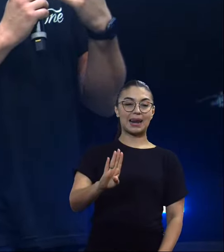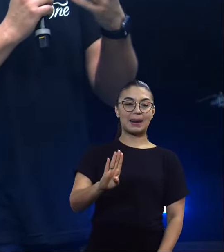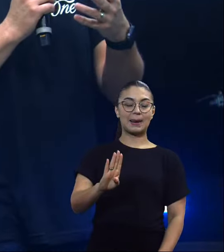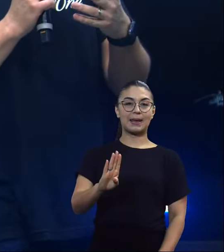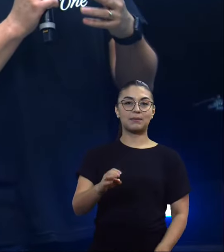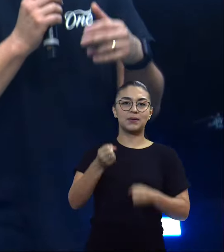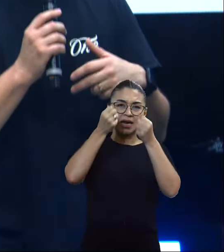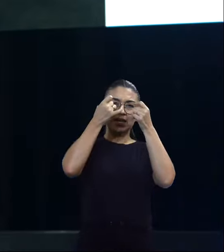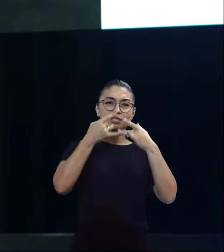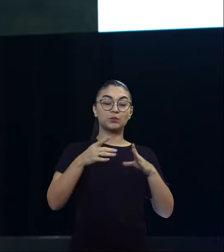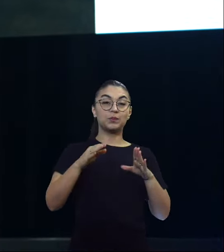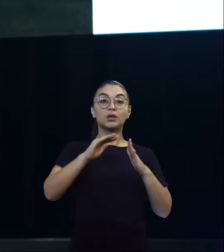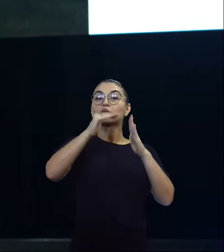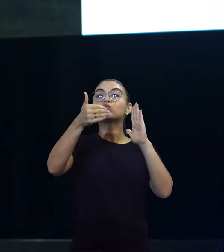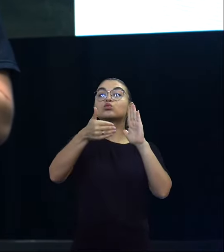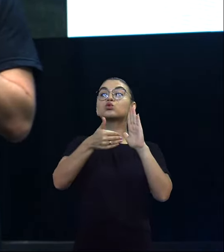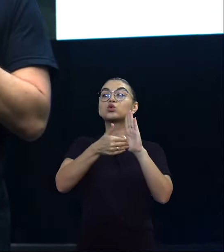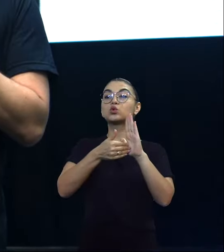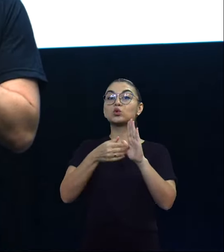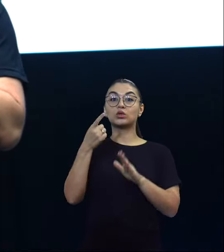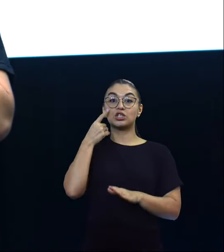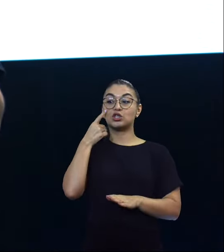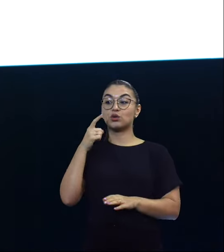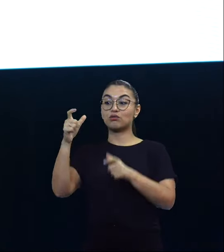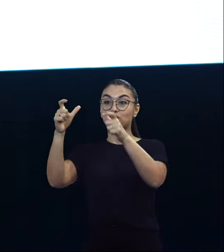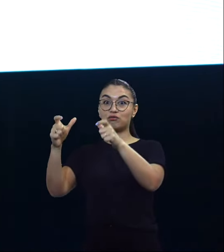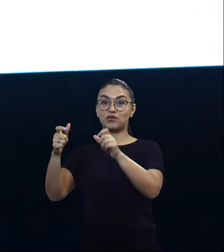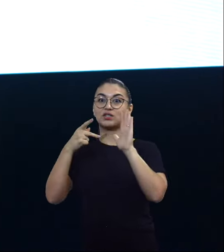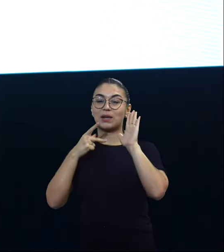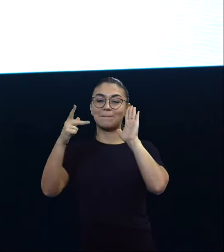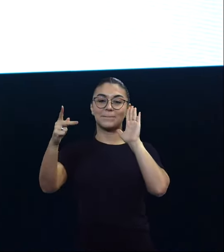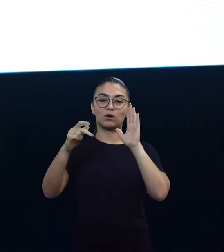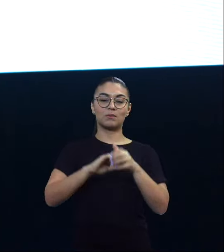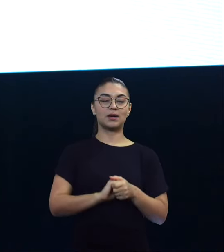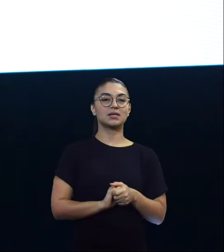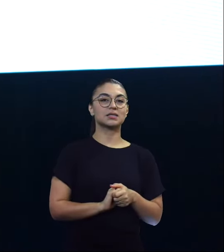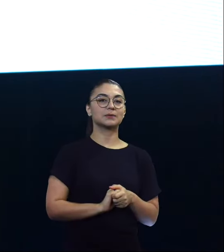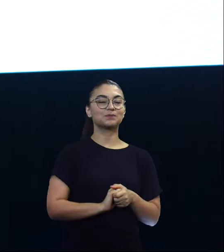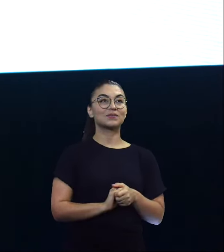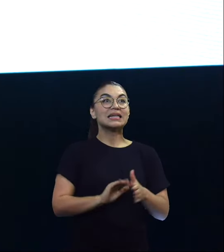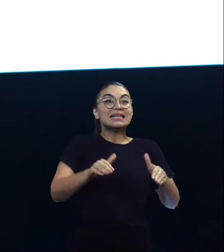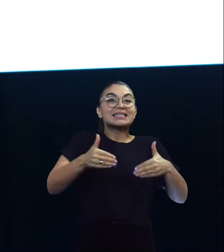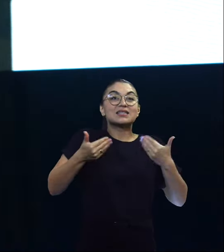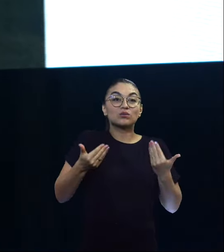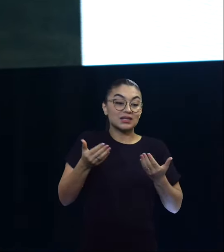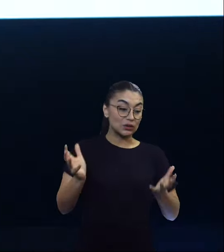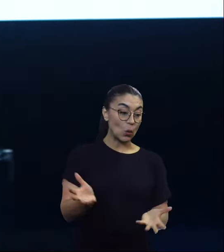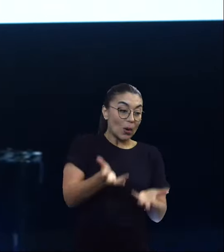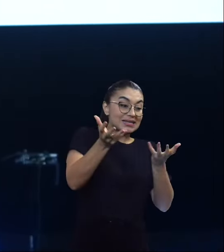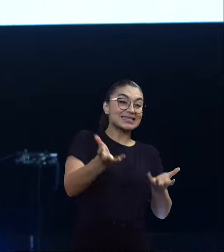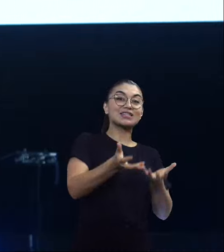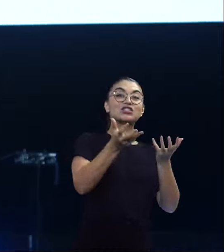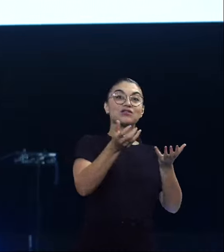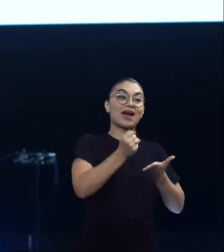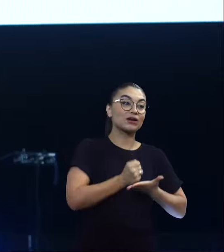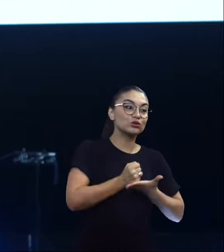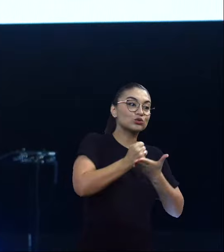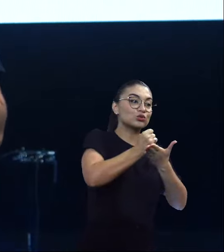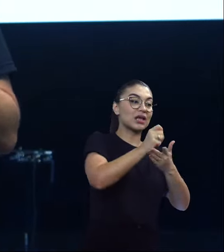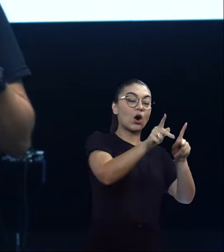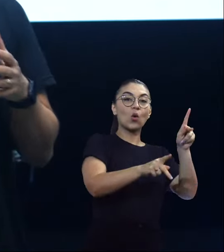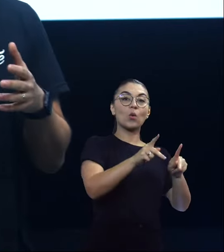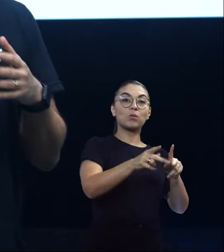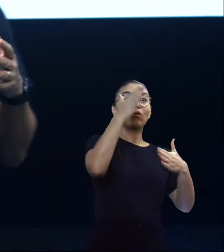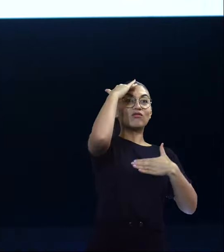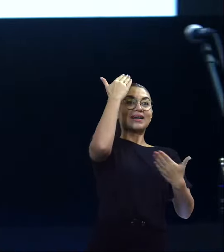apesar dos desafios, apesar dos gigantes, apesar das cidades fortificadas, eles estão tentando incentivar o povo a continuar acreditando que